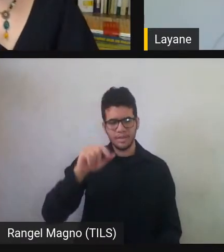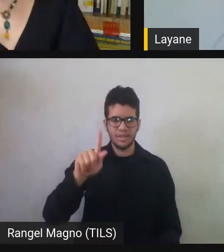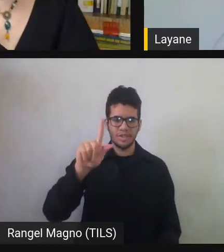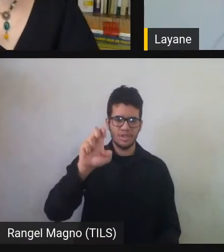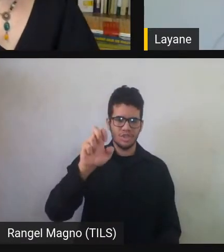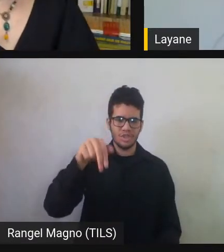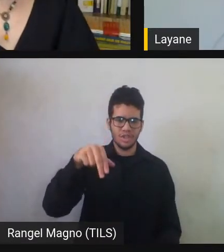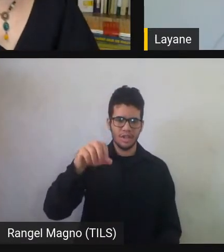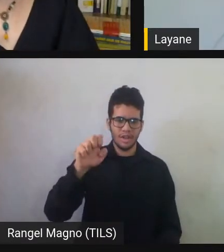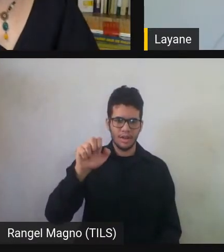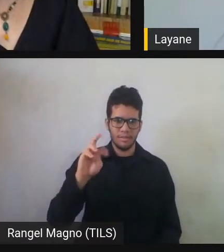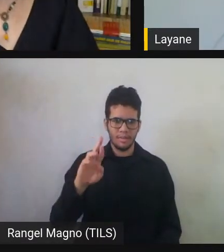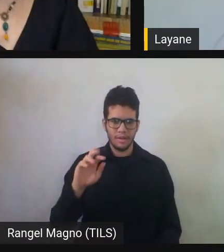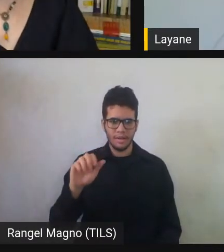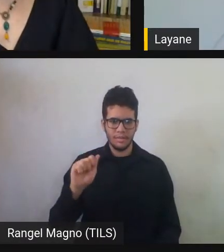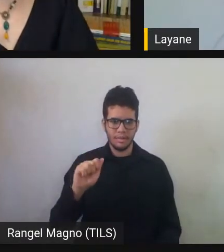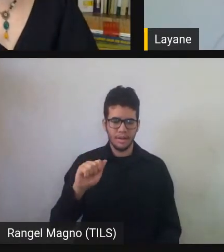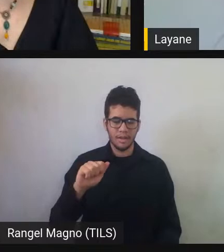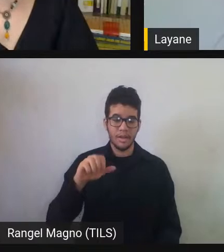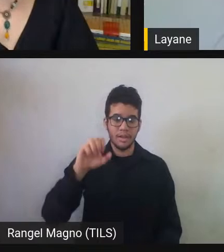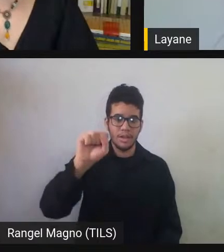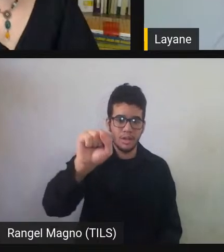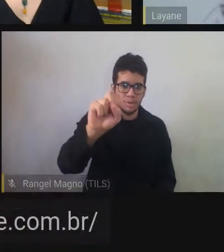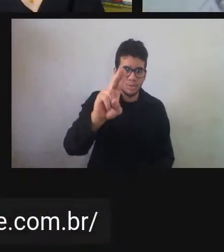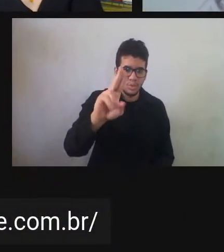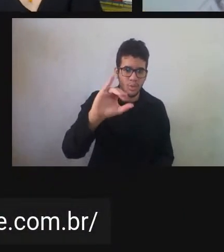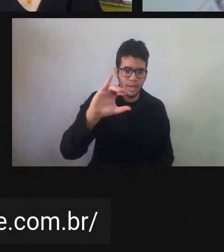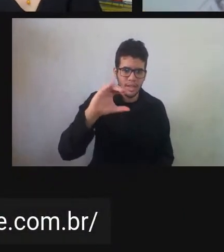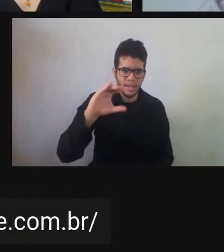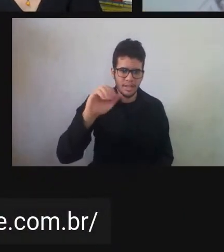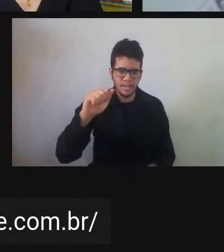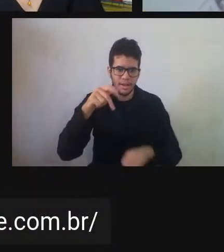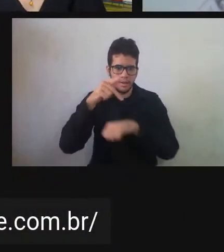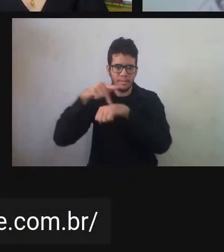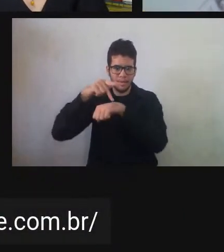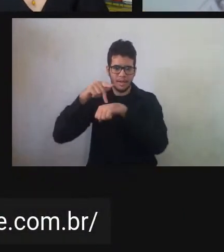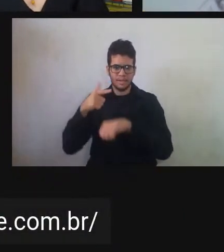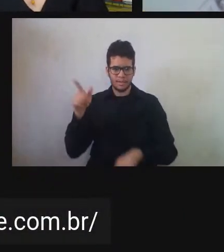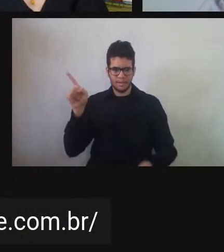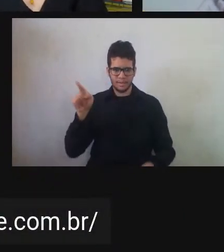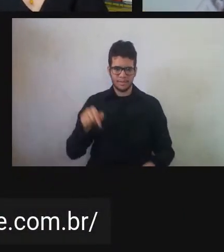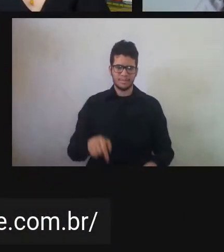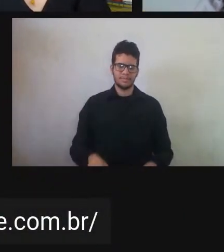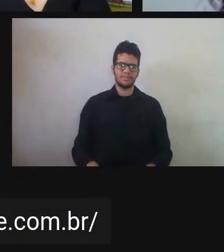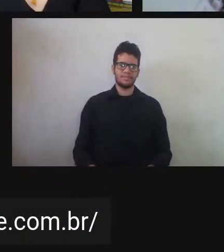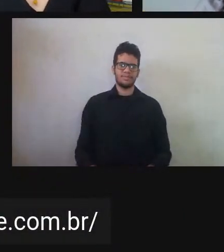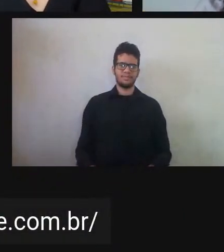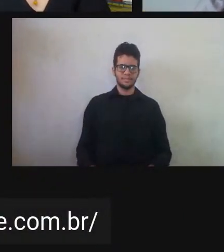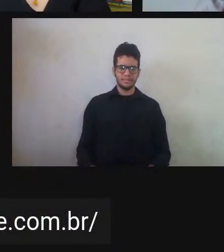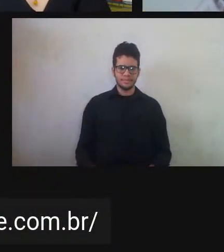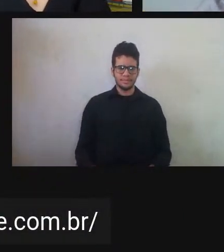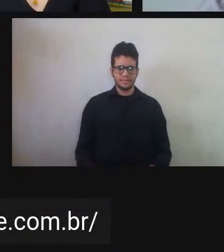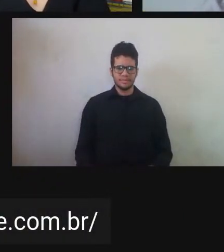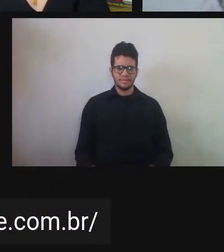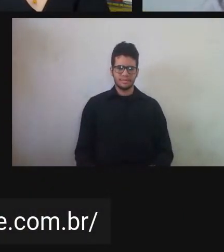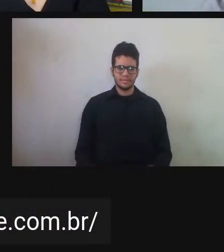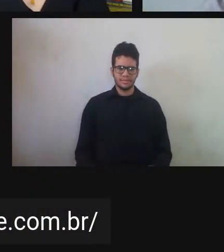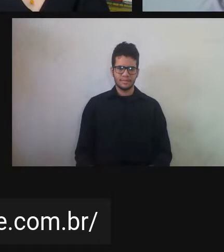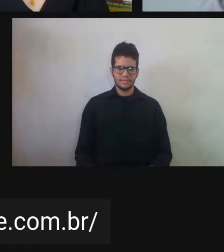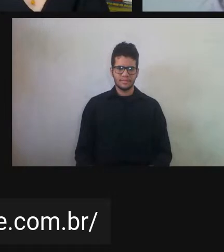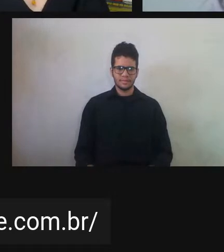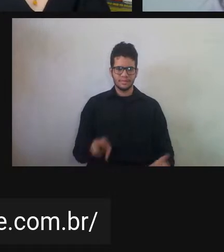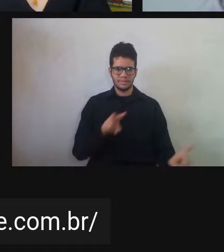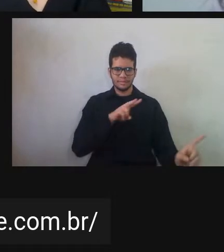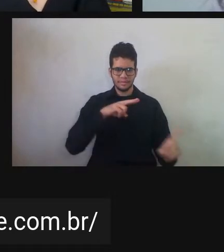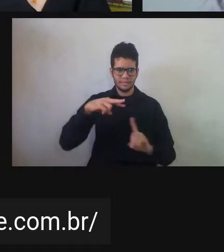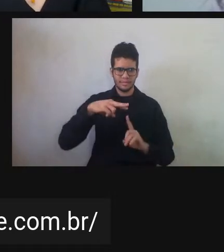coisa quero tenho paciência para me posicionar num outro lugar de leitor e aí é percorrer